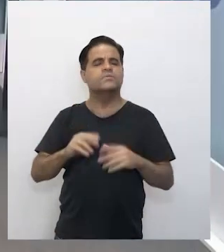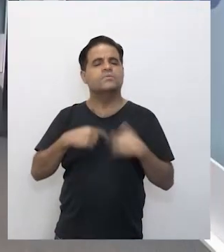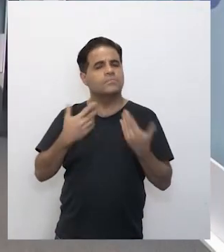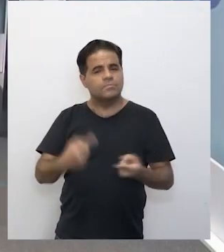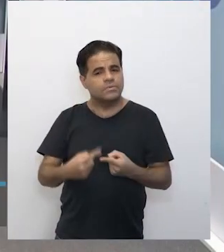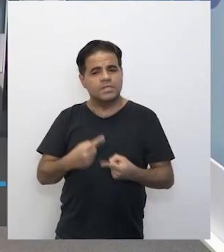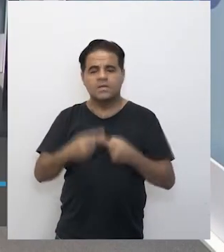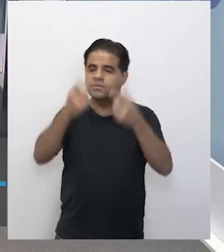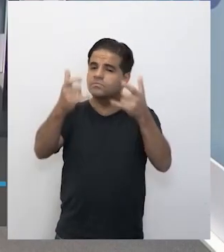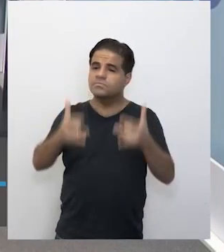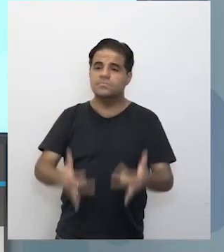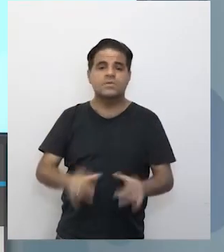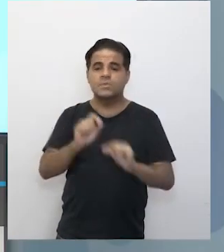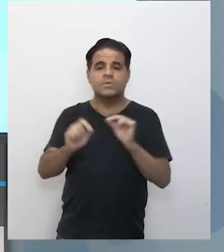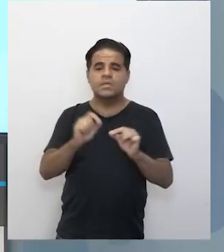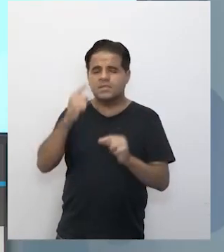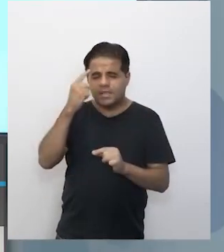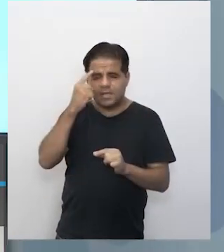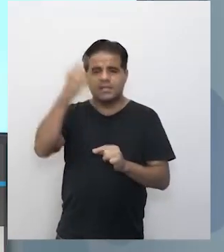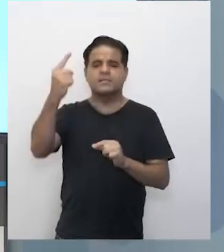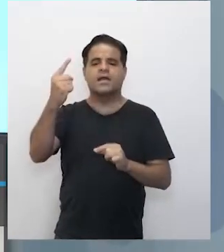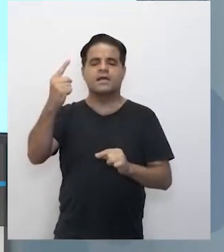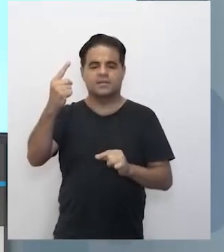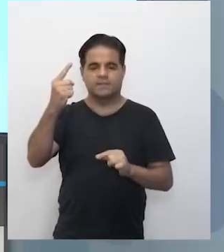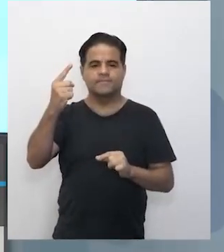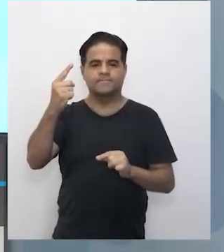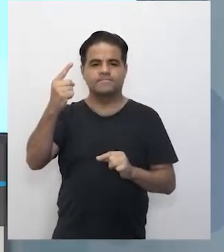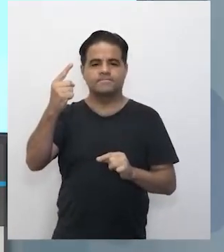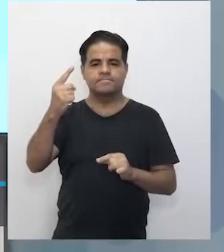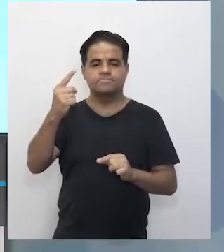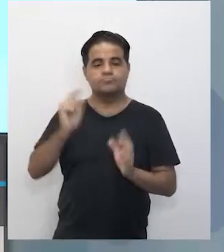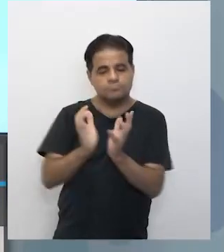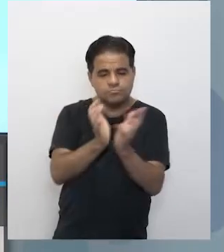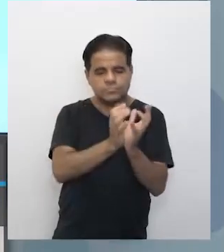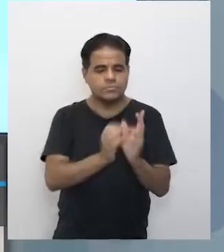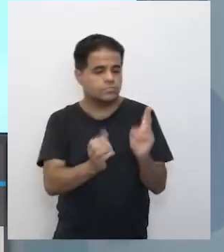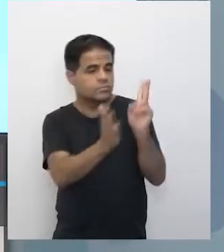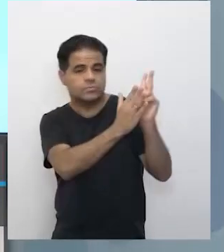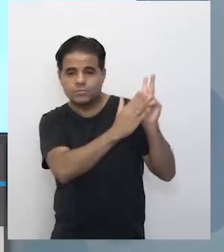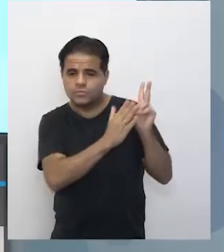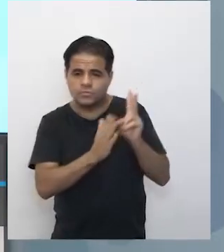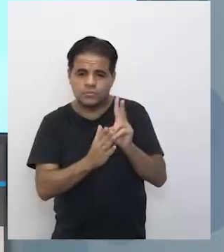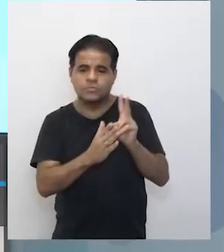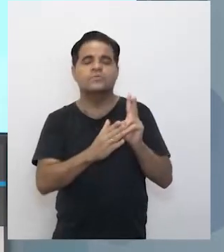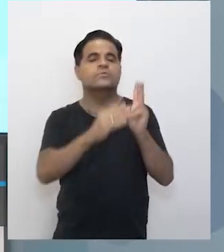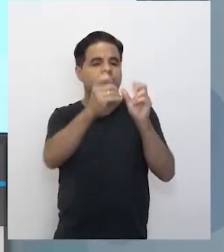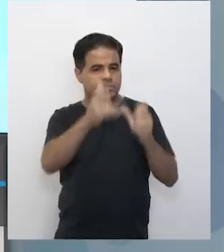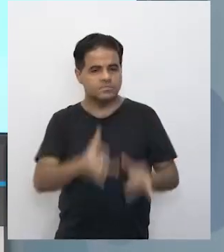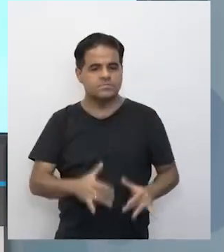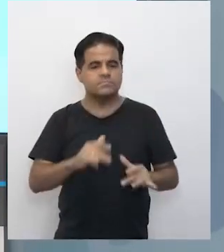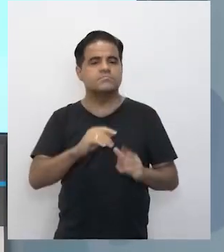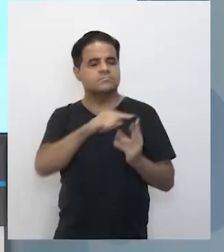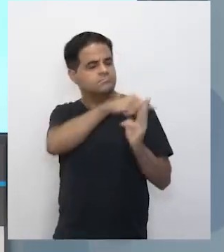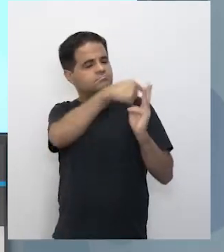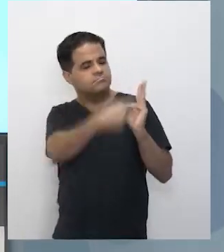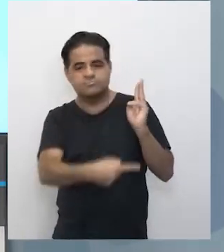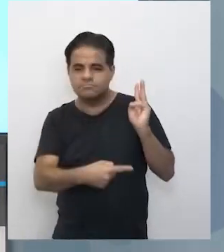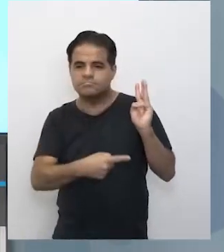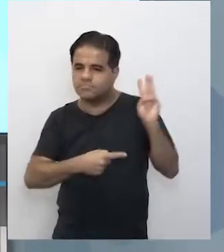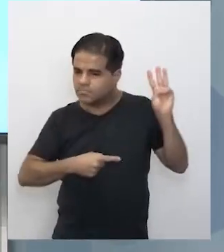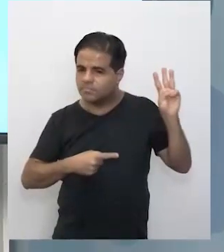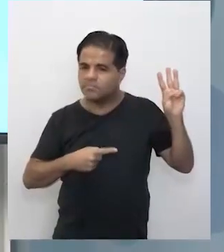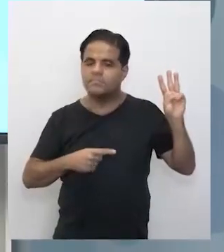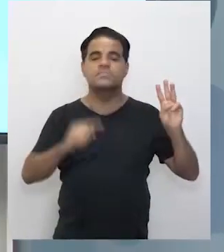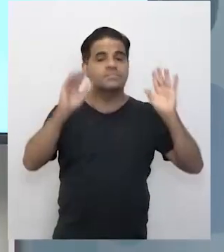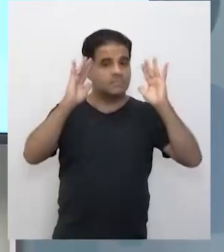está falando exatamente dessa ideia dos povos indígenas, então a gente vai trabalhar exatamente essas três questões, para você pensar